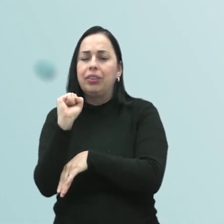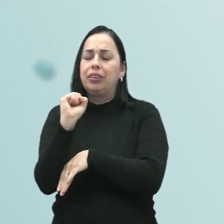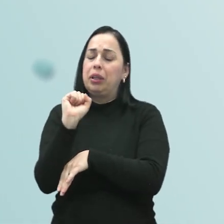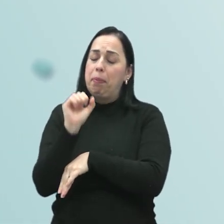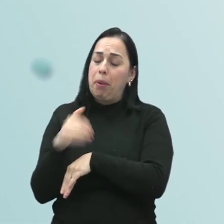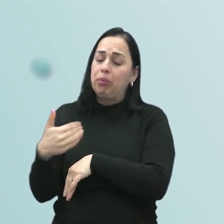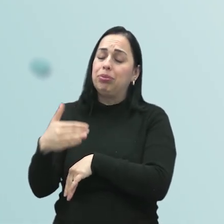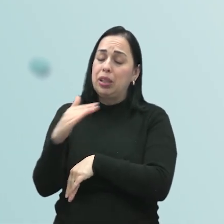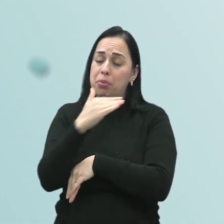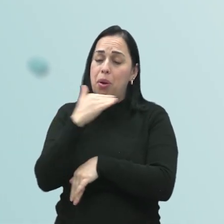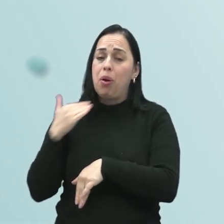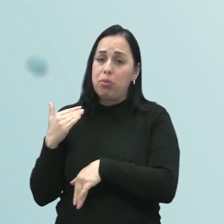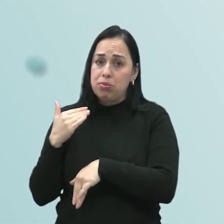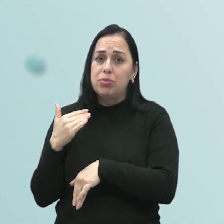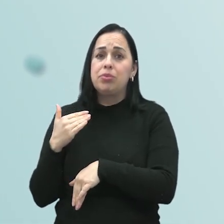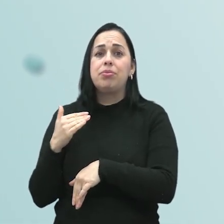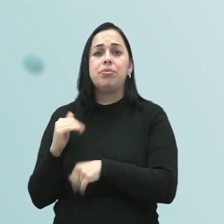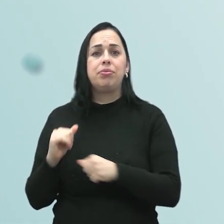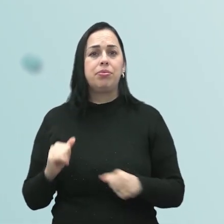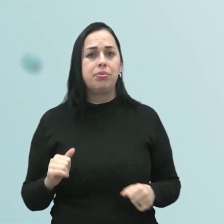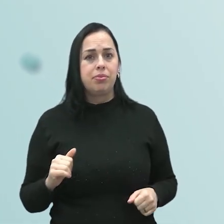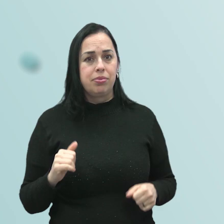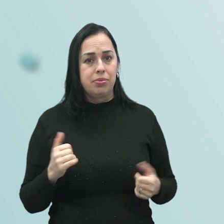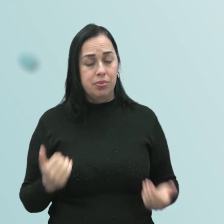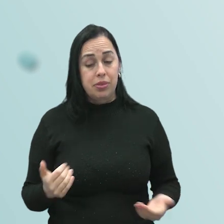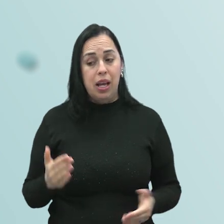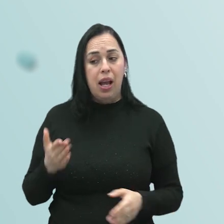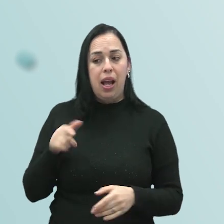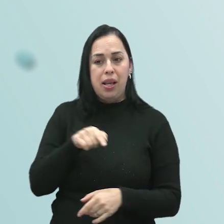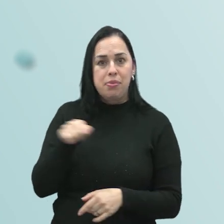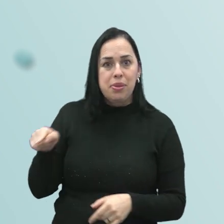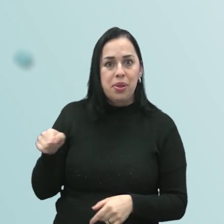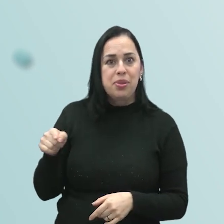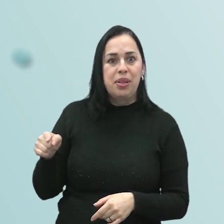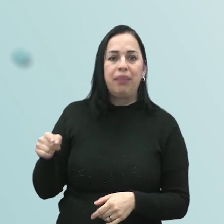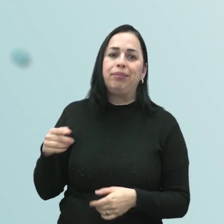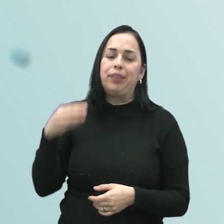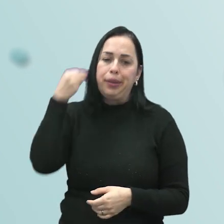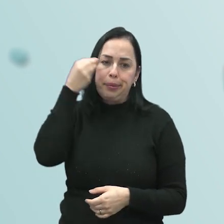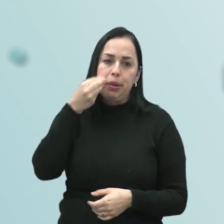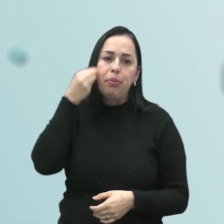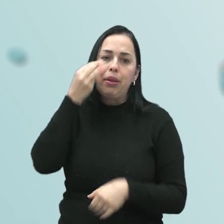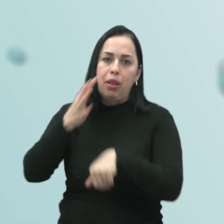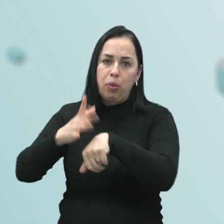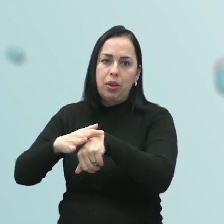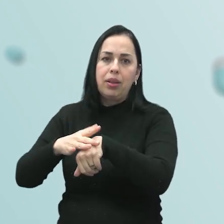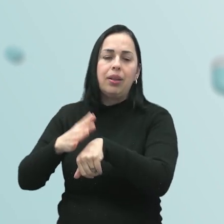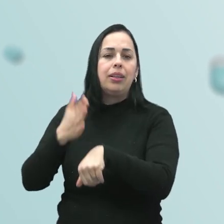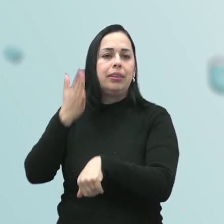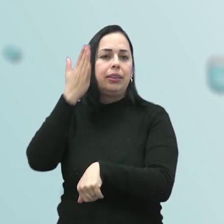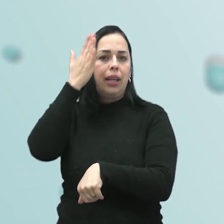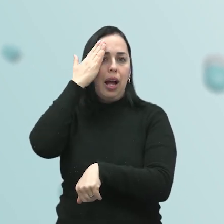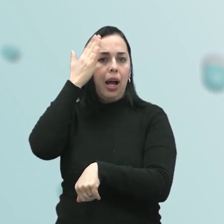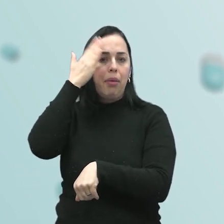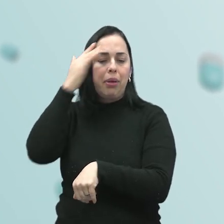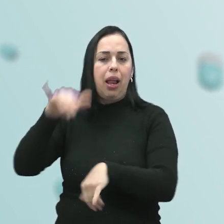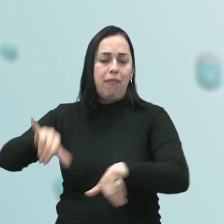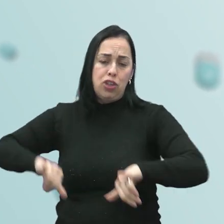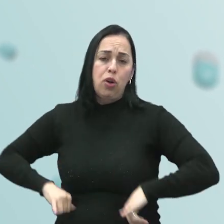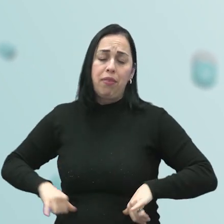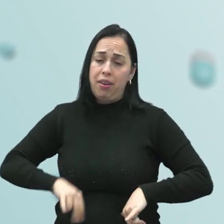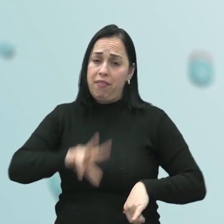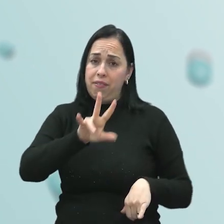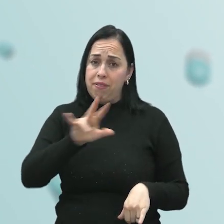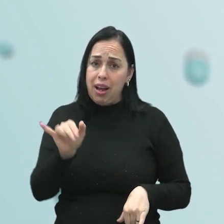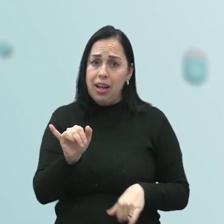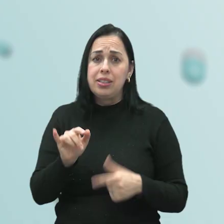potencialmente fatal, ou seja, que pode levar à morte. Quando as pessoas estão vivenciando isso, a gente sabe que tudo isso vai trazer muito